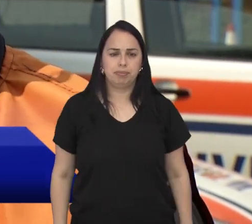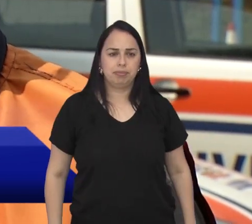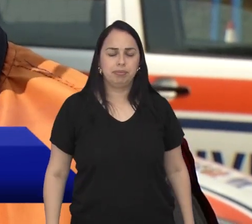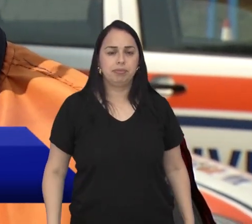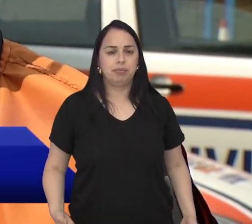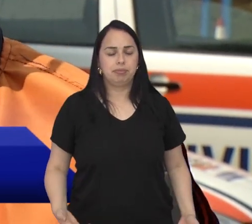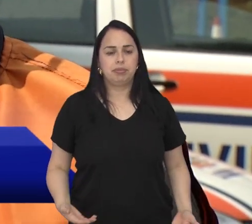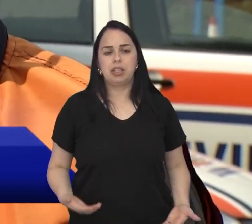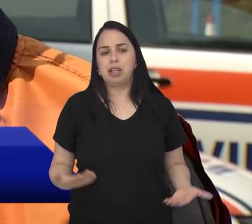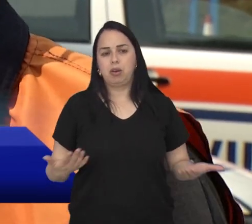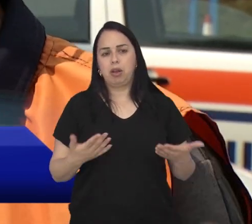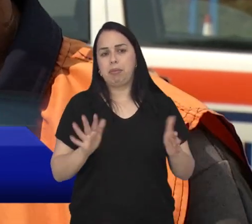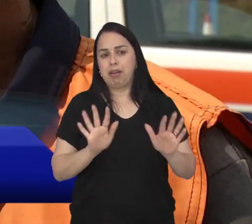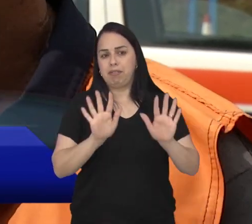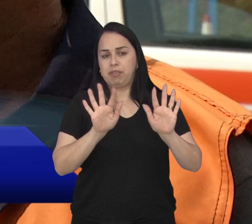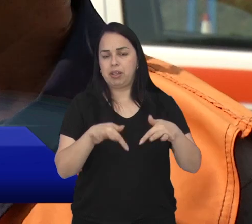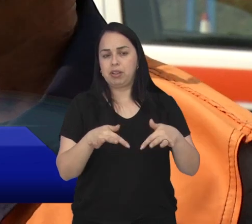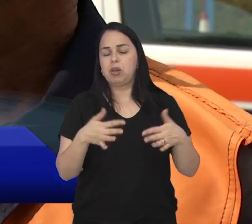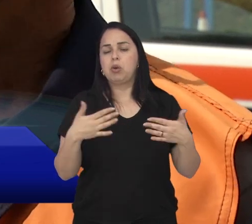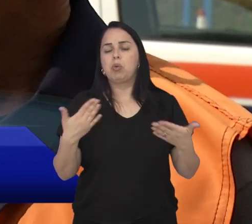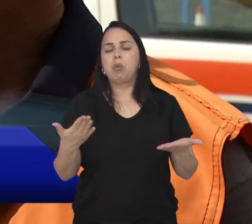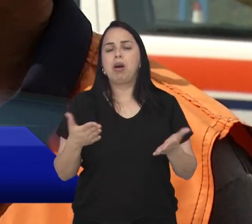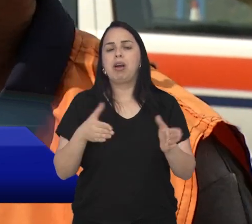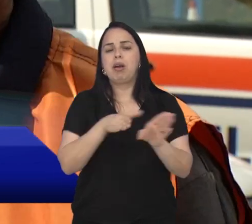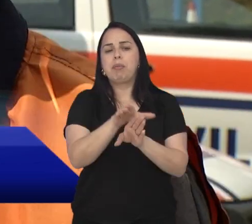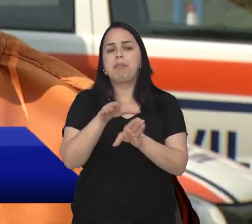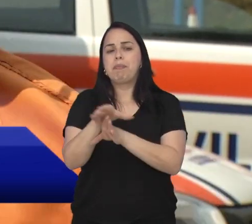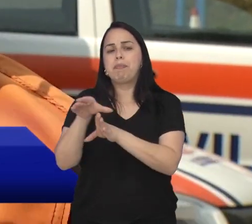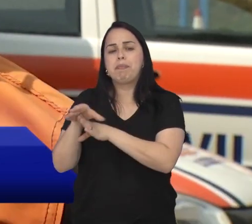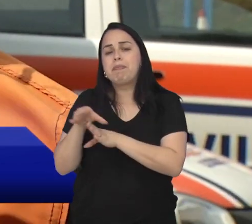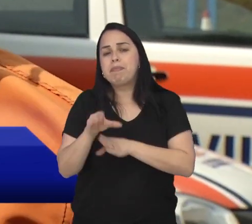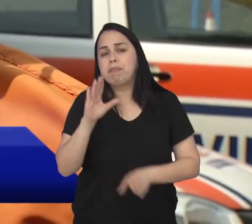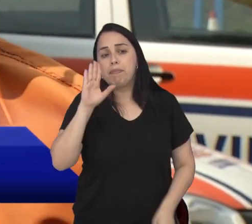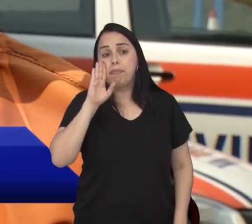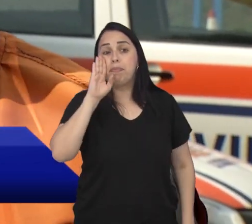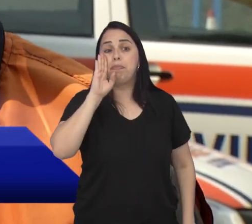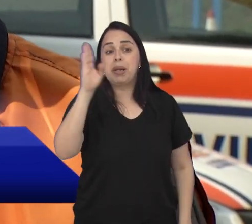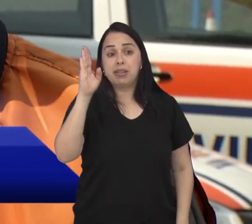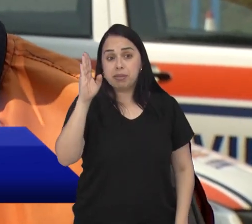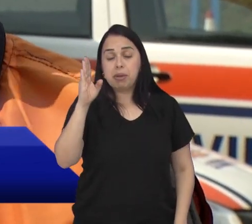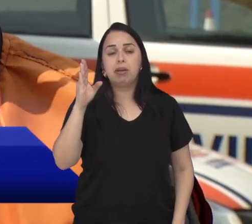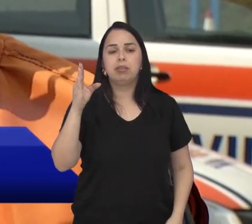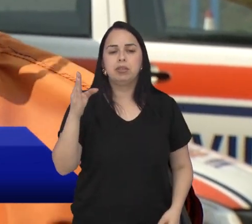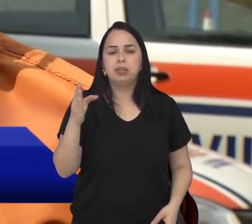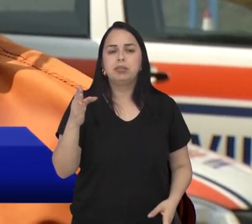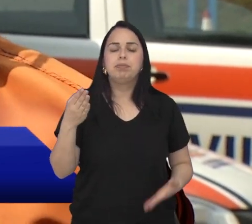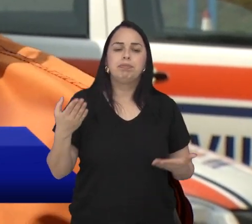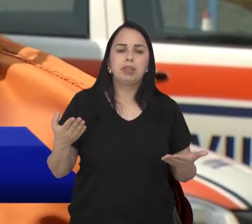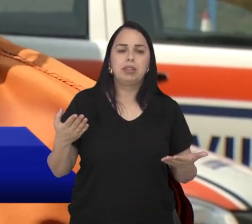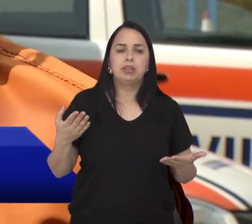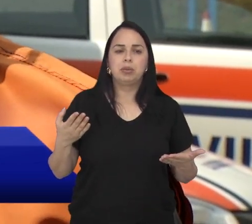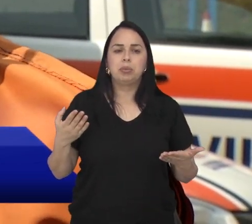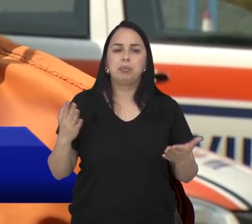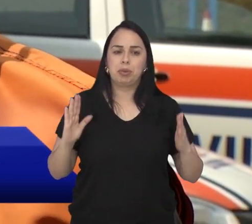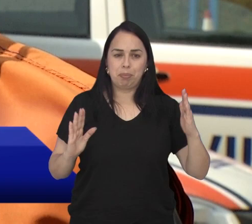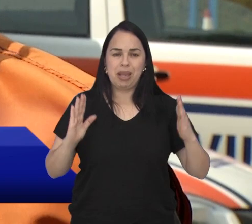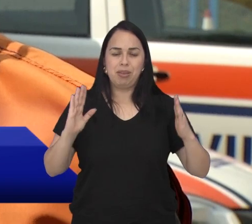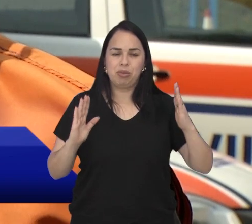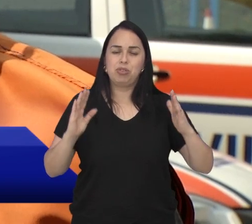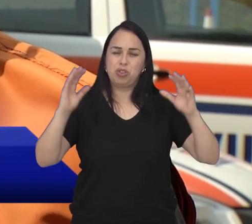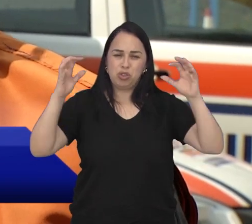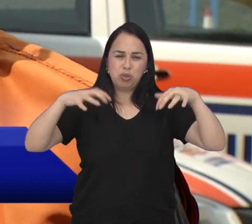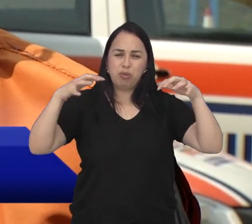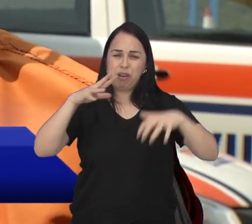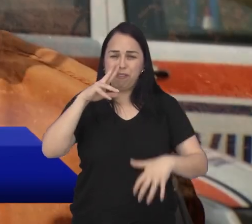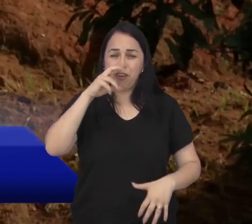cidade. Para a gente finalizar, quais são então as principais orientações aí que você pode deixar para a população quanto a essa questão, né, dessa época de